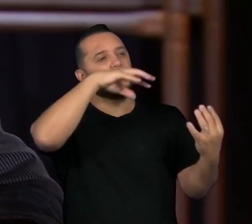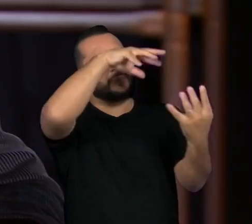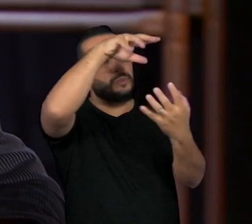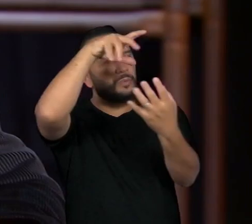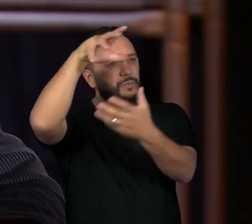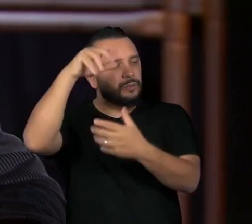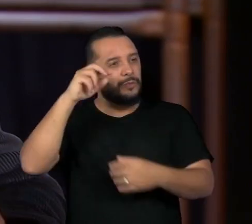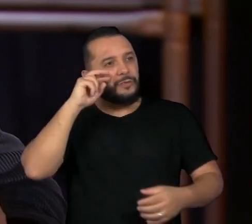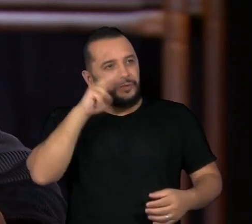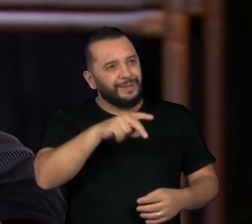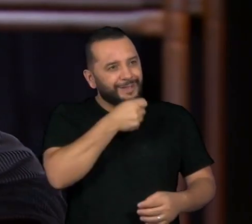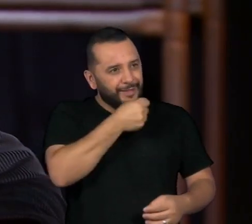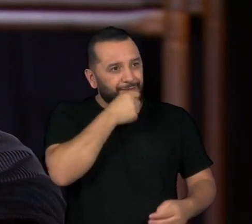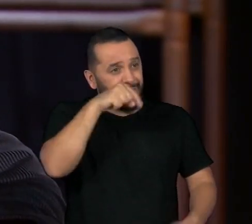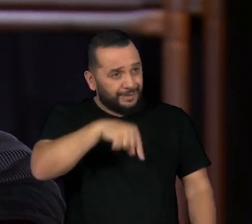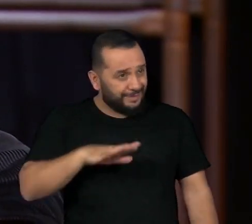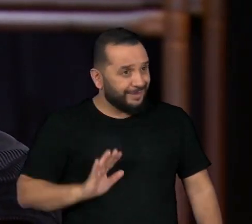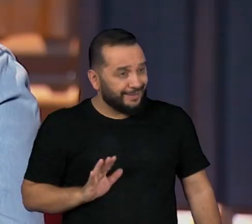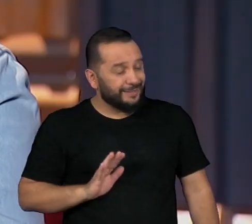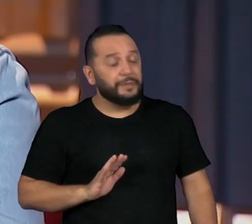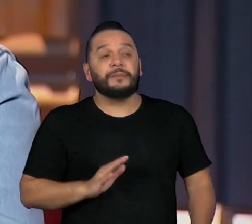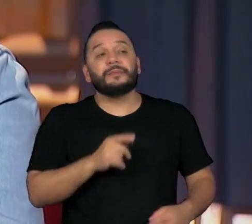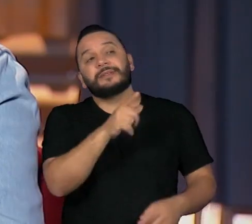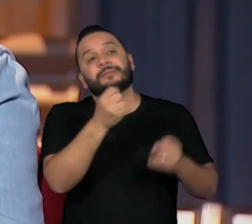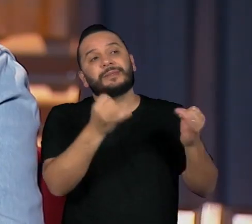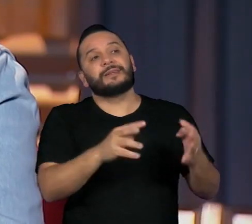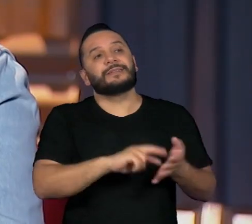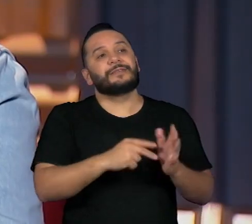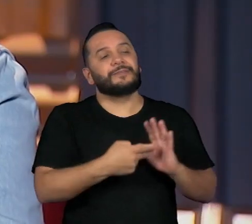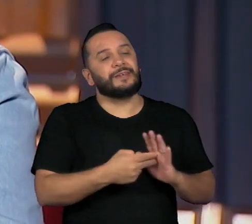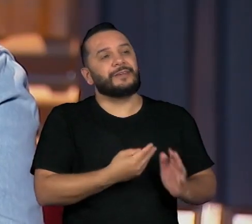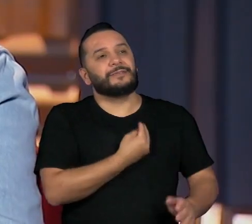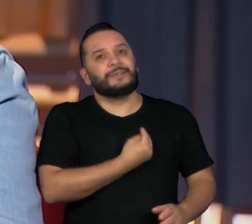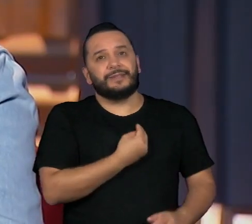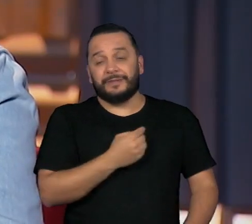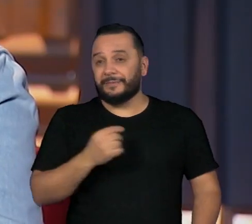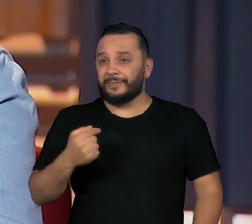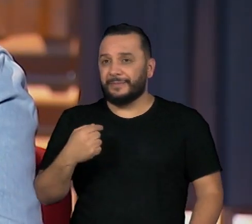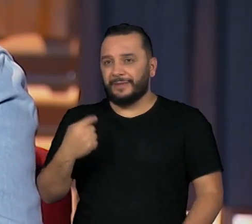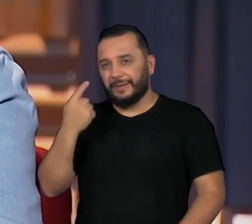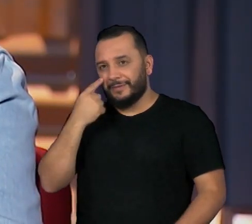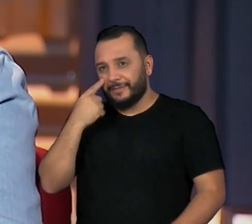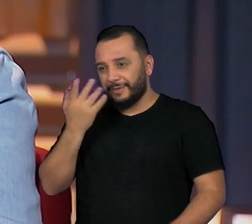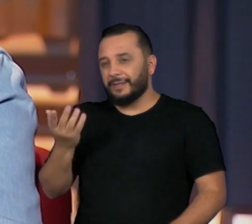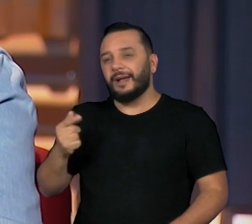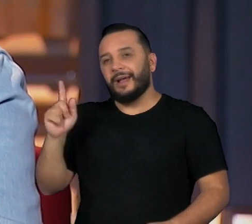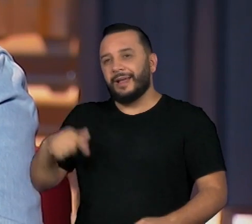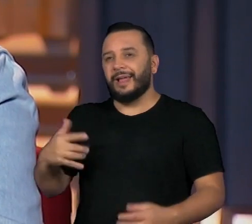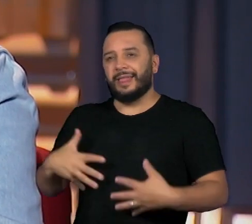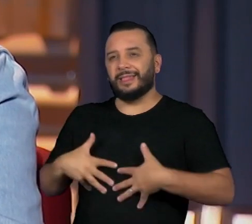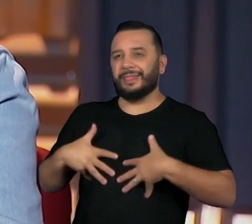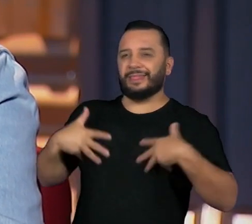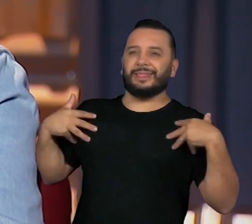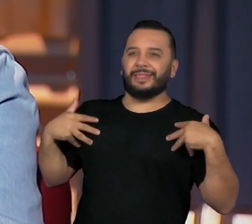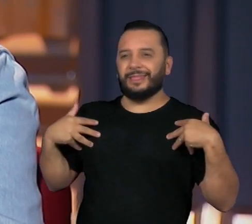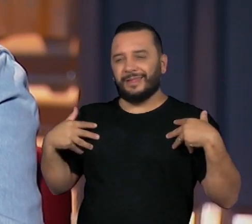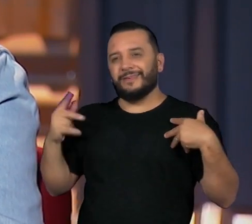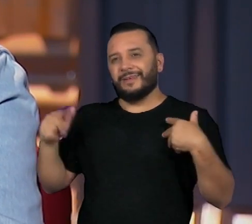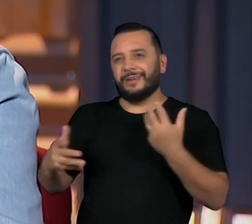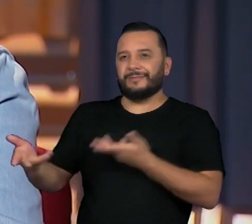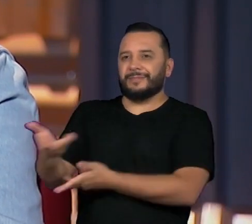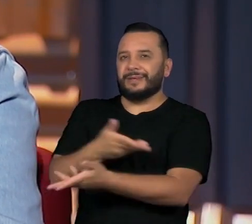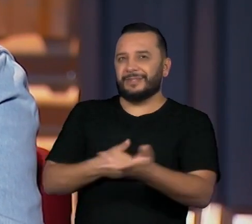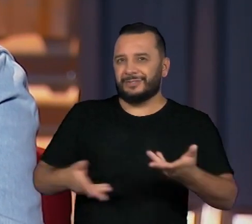então, o que é a vida? A vida é tesão. A vida é partilha. A vida